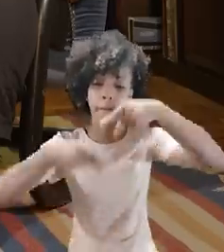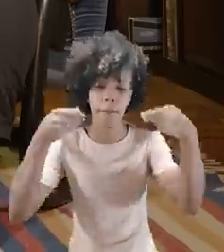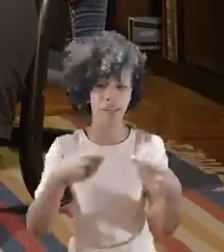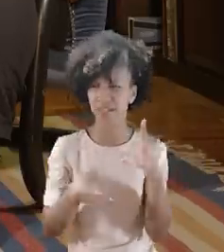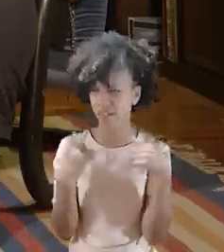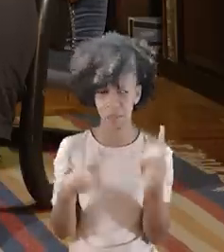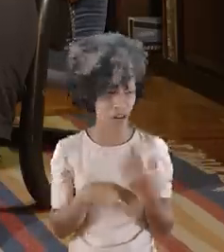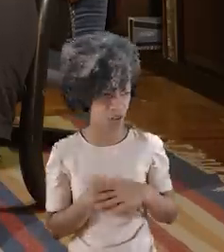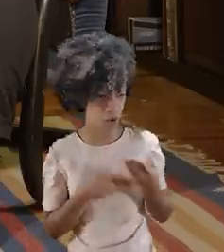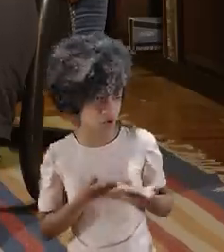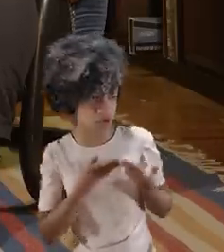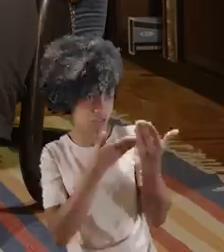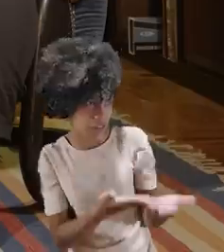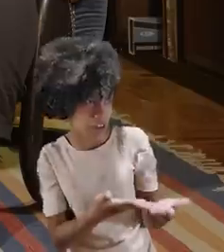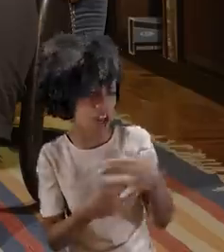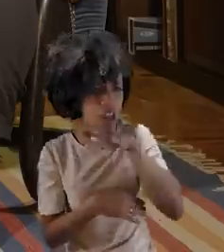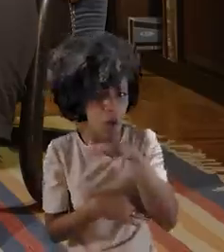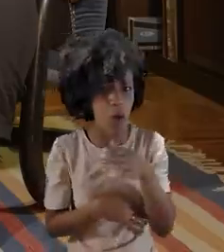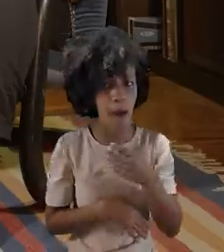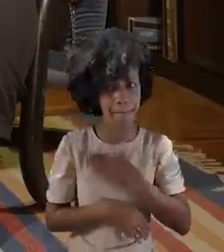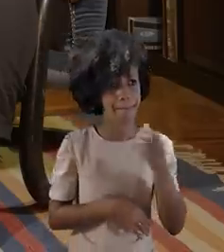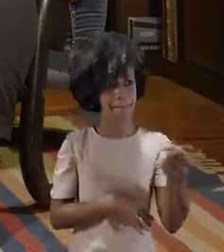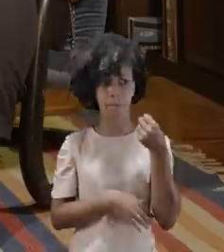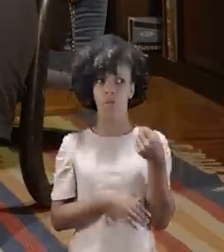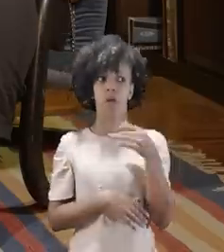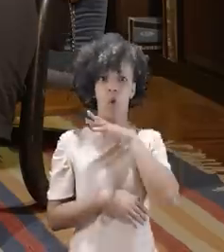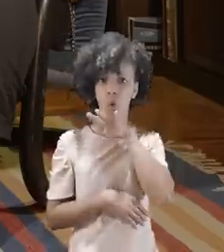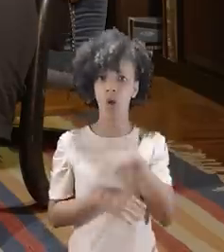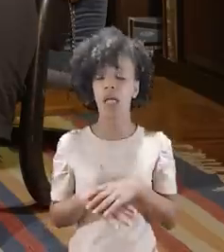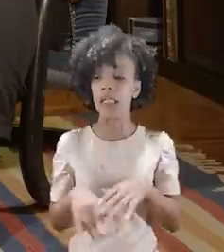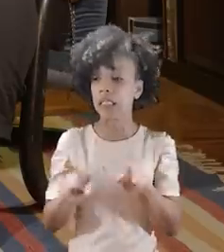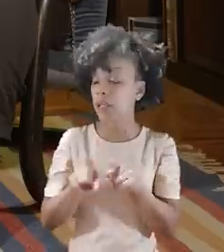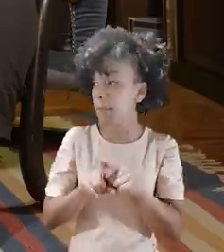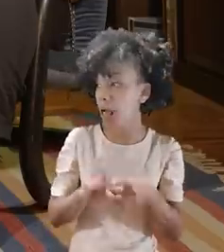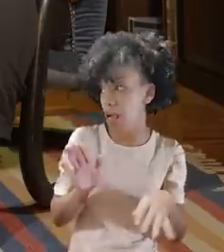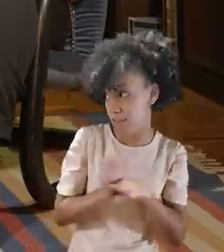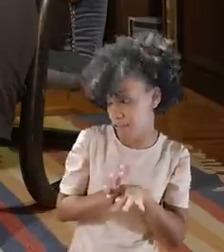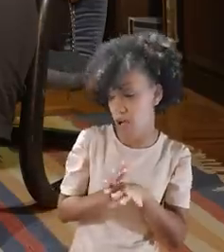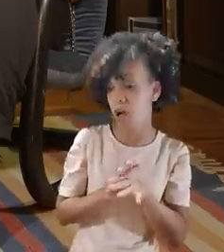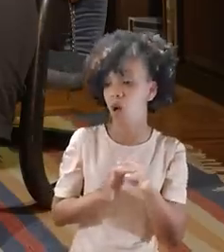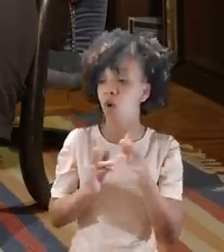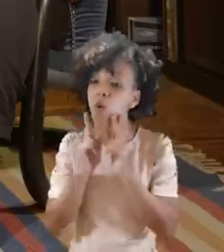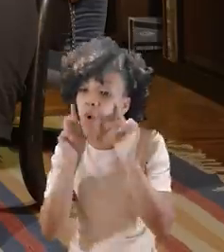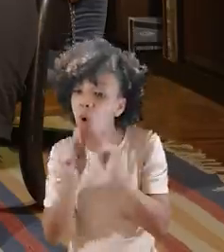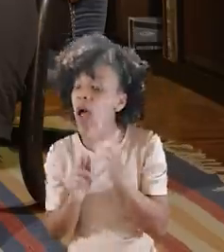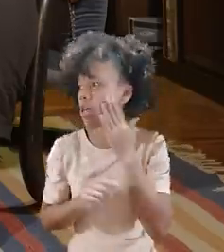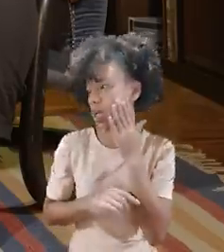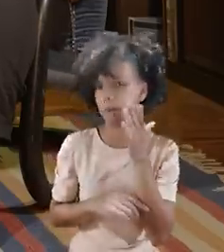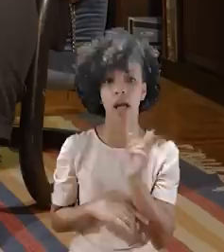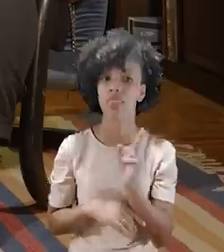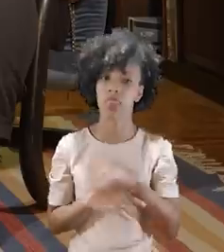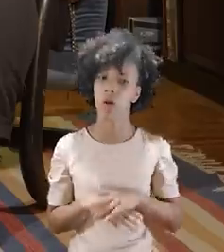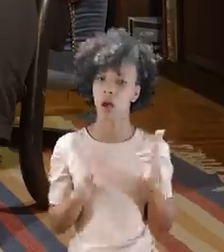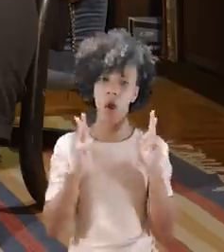maluco e o que servir no negócio que você é ruim é o meu bar' que tá servindo negócio ruim o cara vai no barbeiro exatamente o Barbeiro sabe